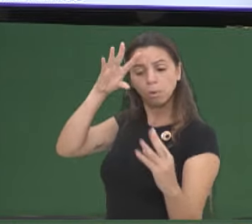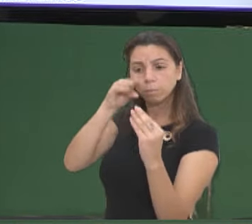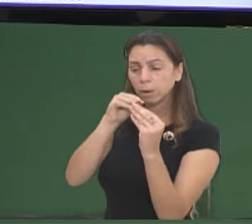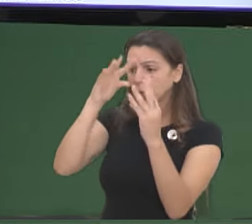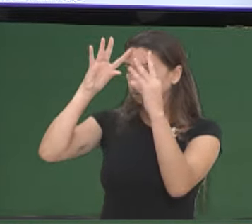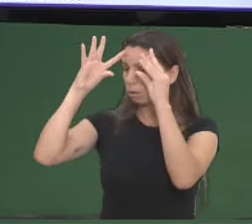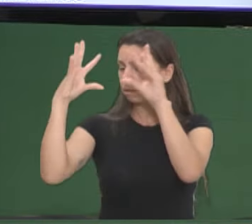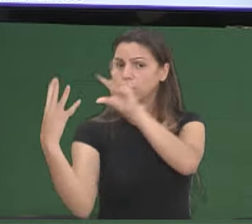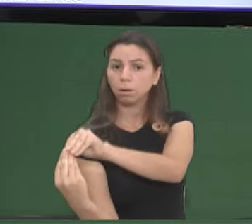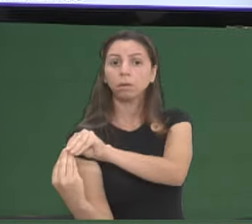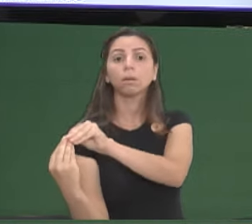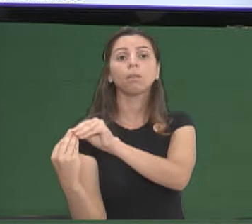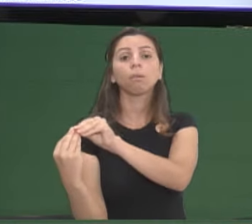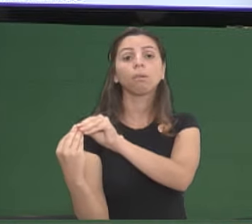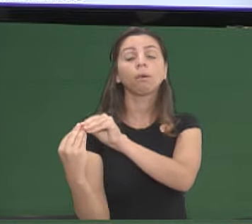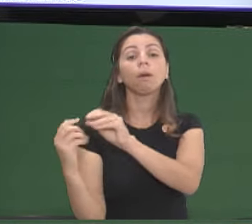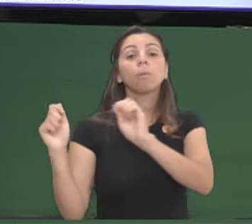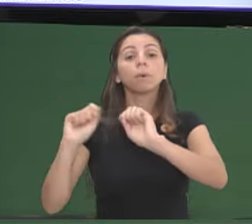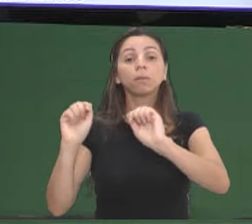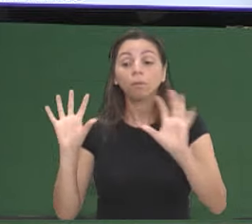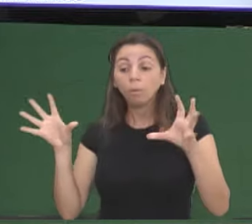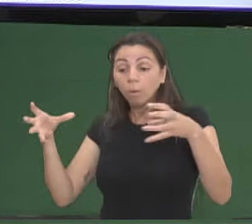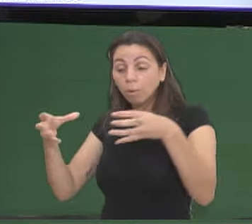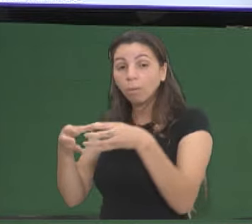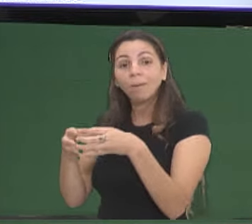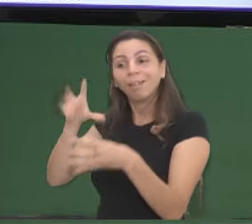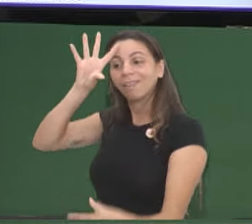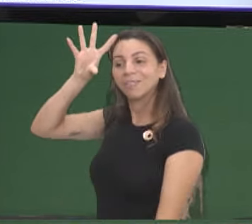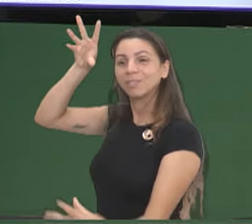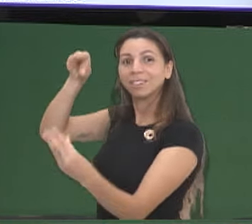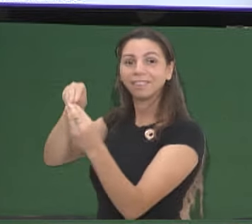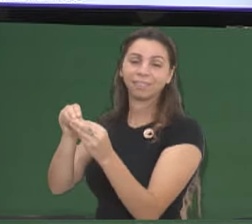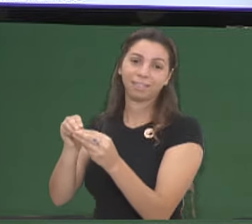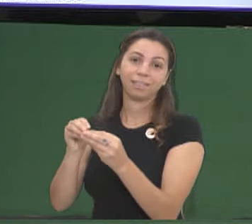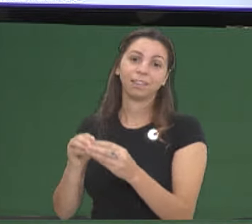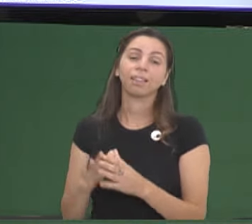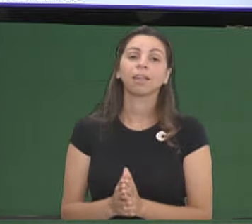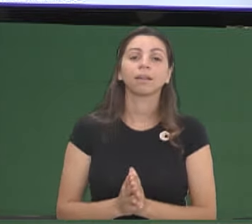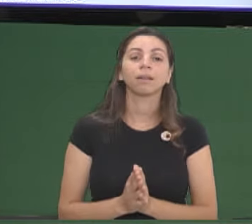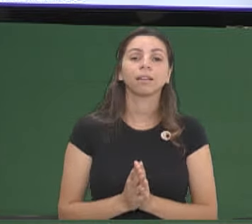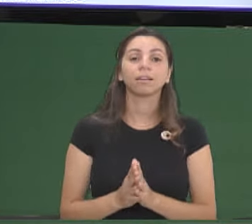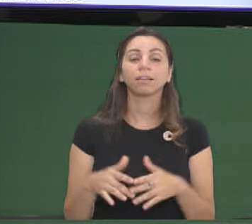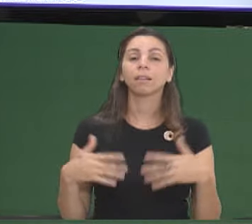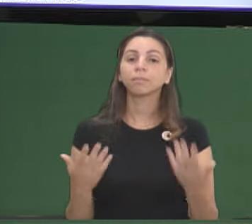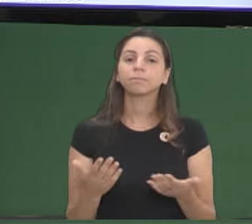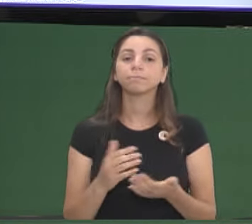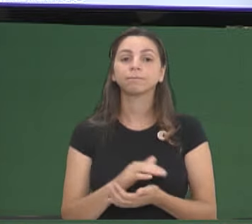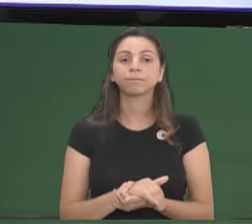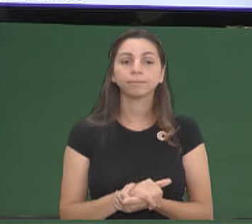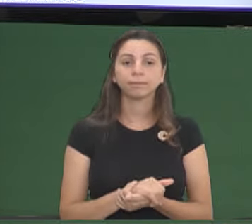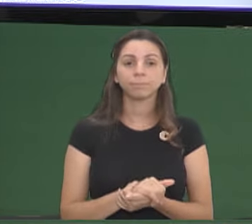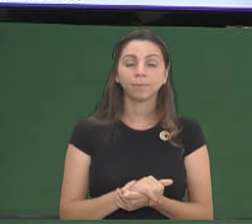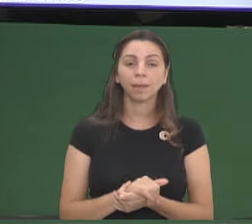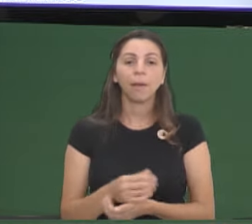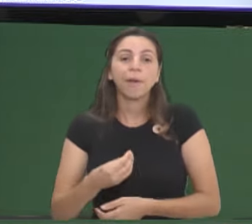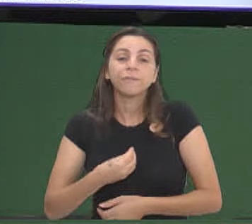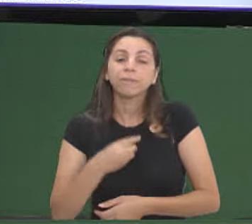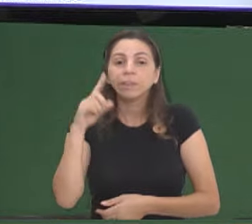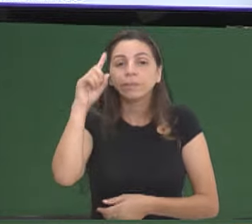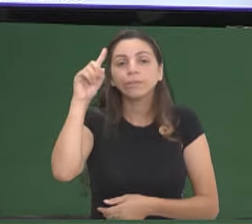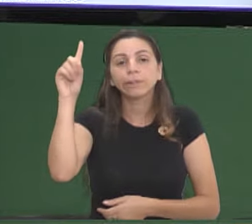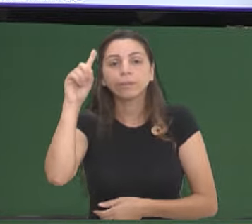compreendo o outro, eu compreendo o grupo, né? O coletivo, transferindo o que faziam na aula ou vivência para o seu dia a